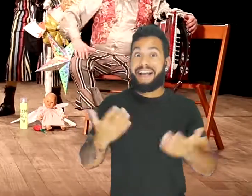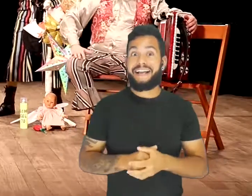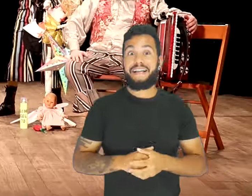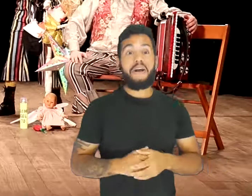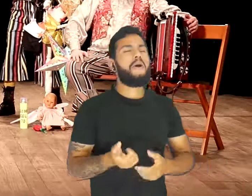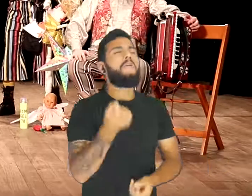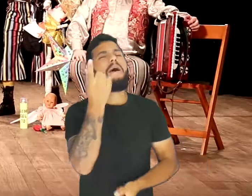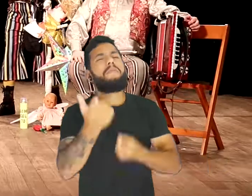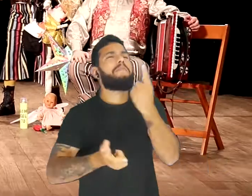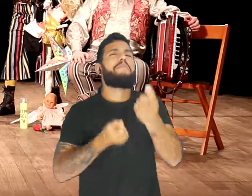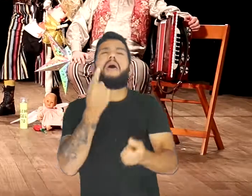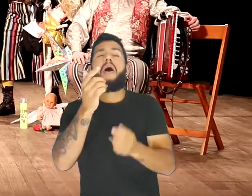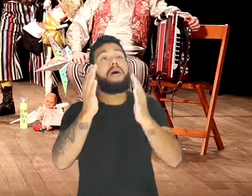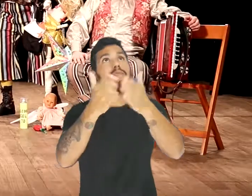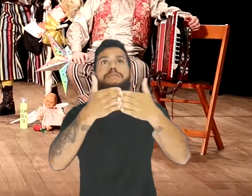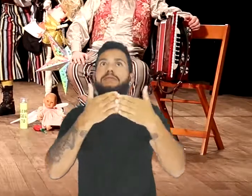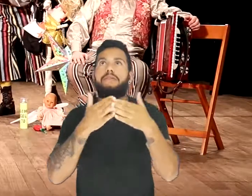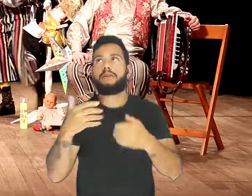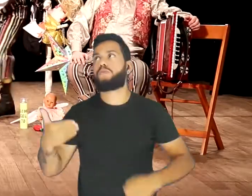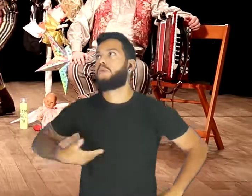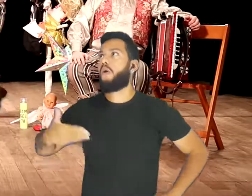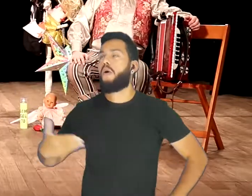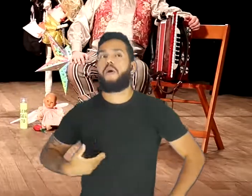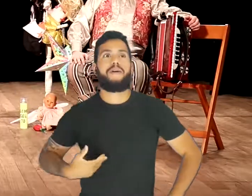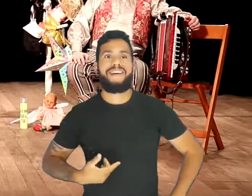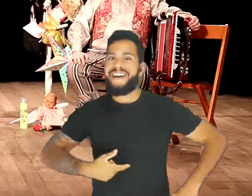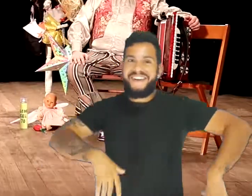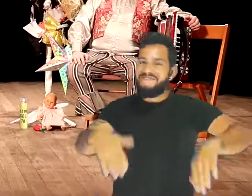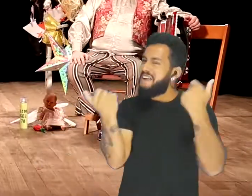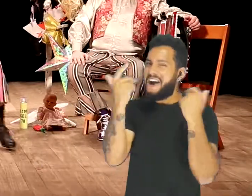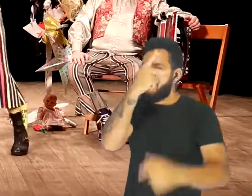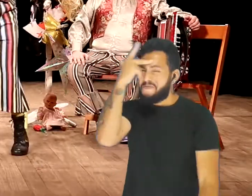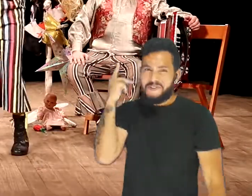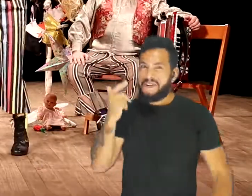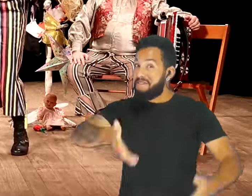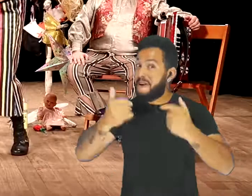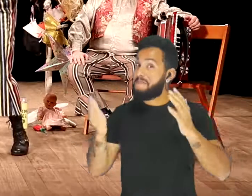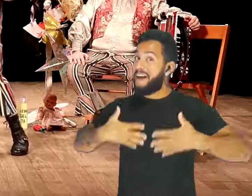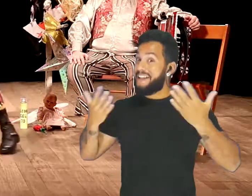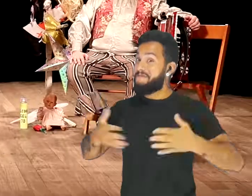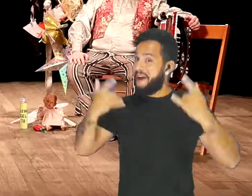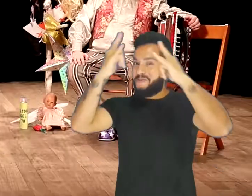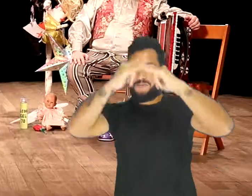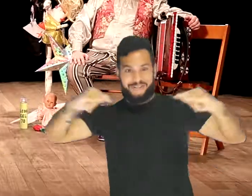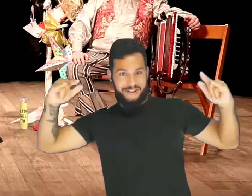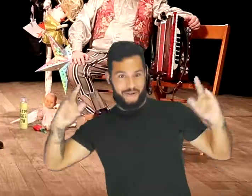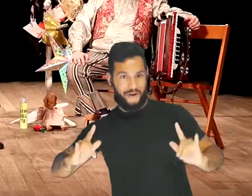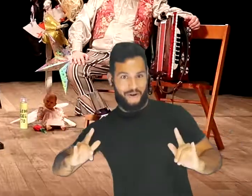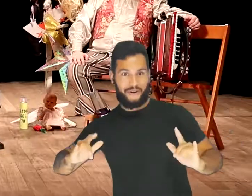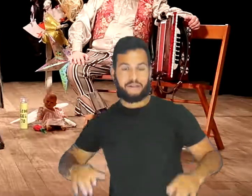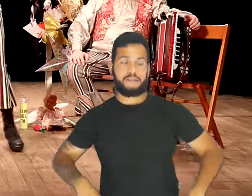animar. Todo dia é dia de animar. Uma pipoca, por favor. Estou com fome.